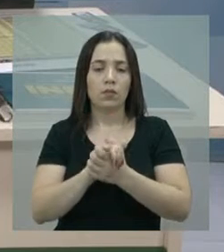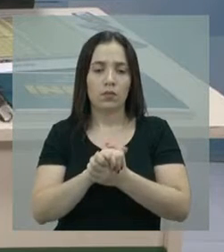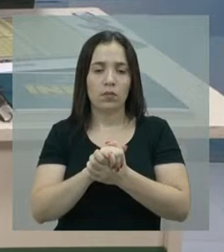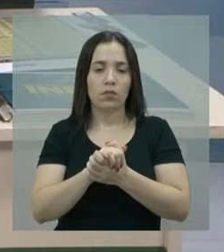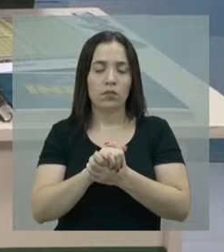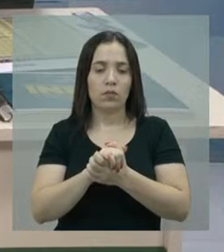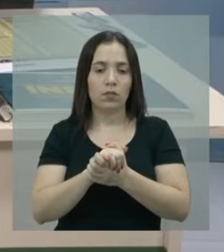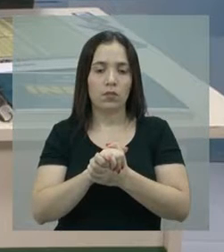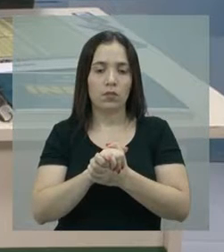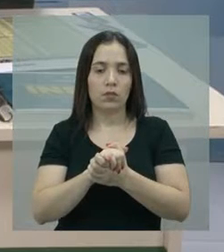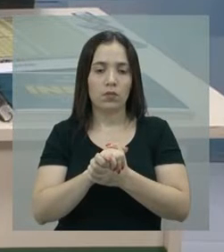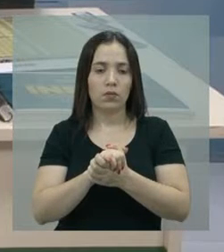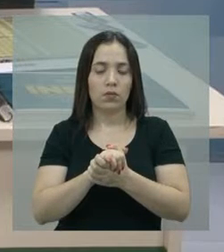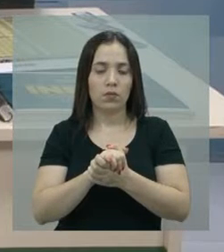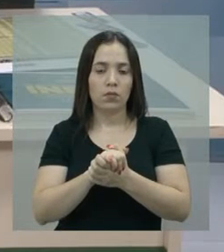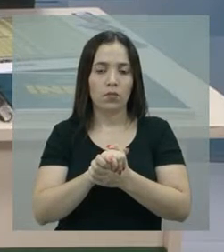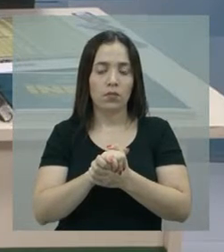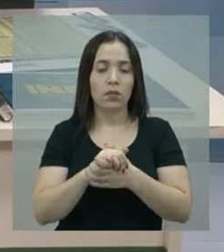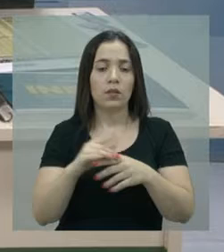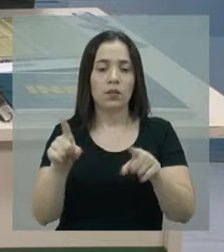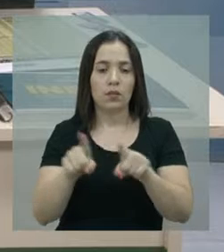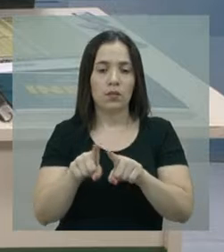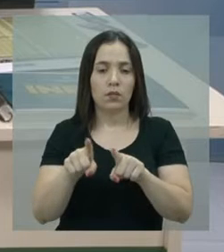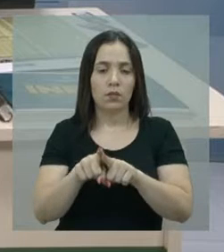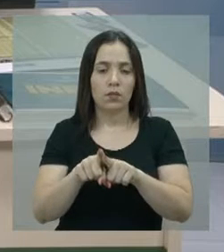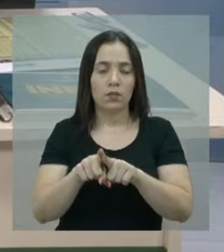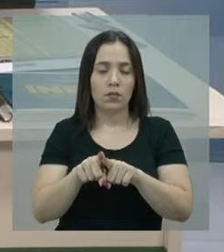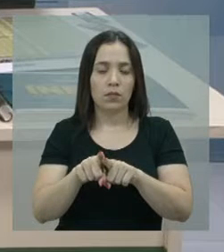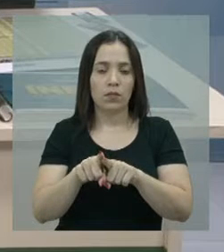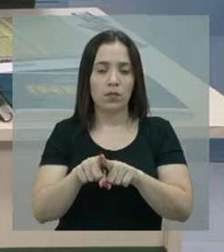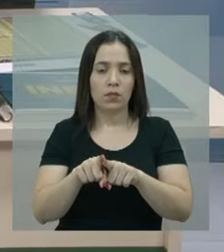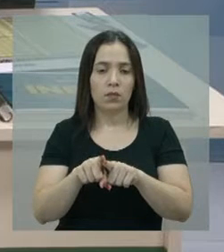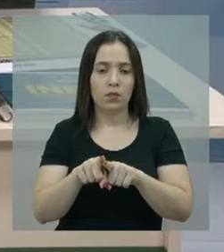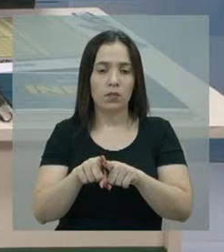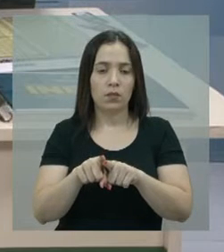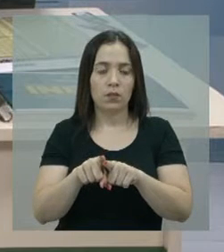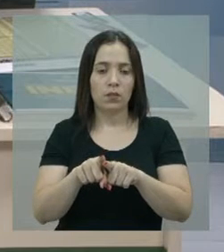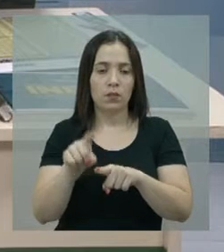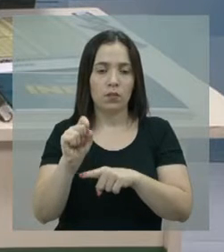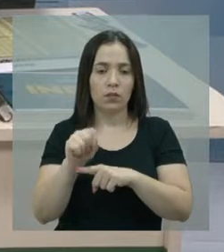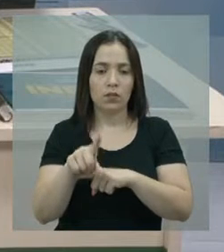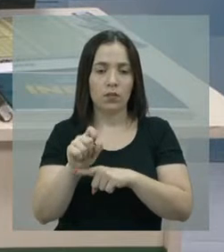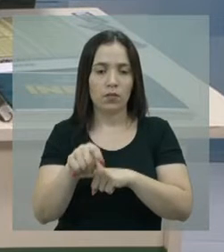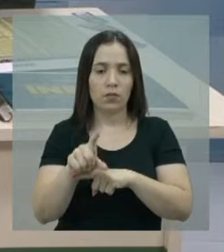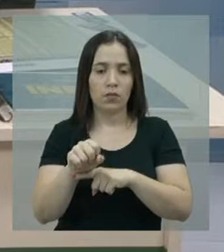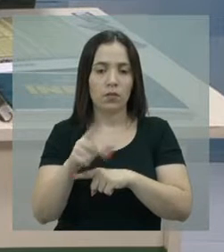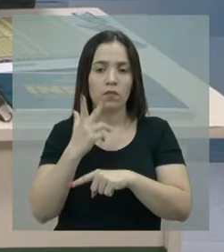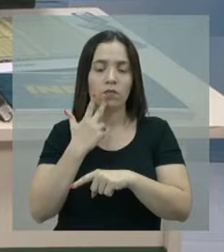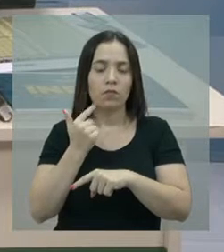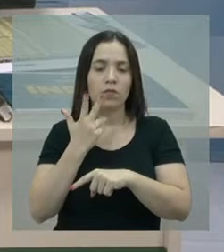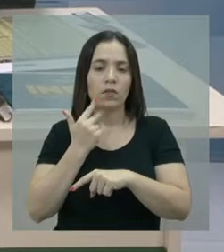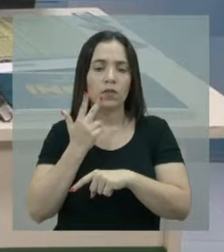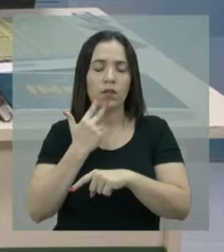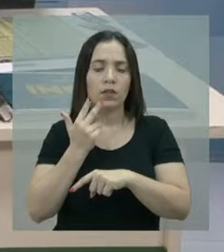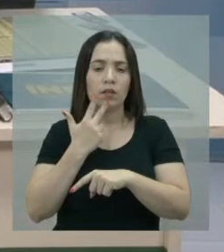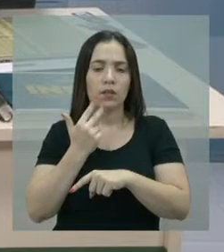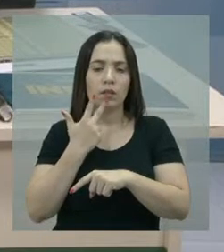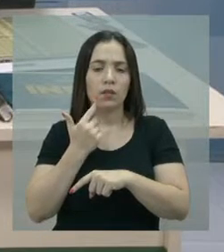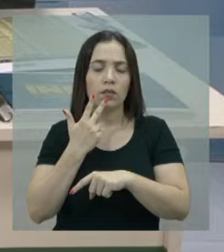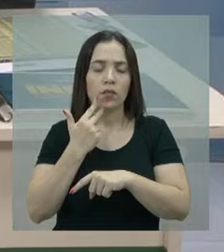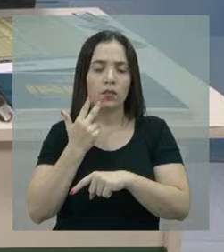longe aqui, é longe aqui. E nós tivemos também... Aqui na educação, Carlos... Sobral, Fortaleza teve B+, na